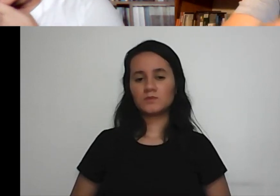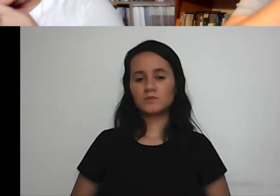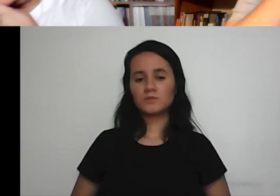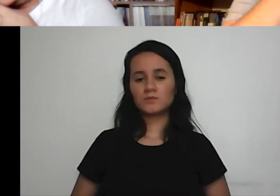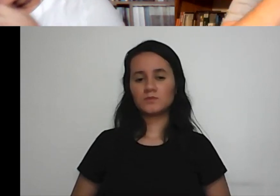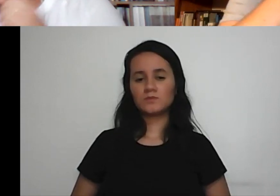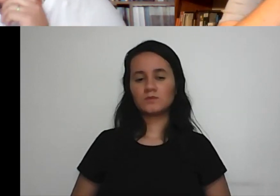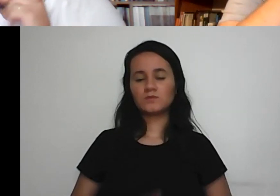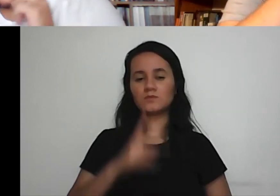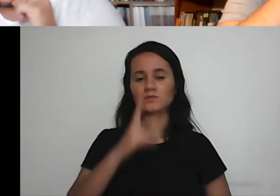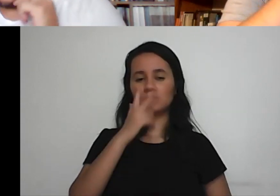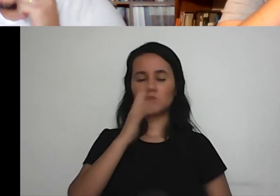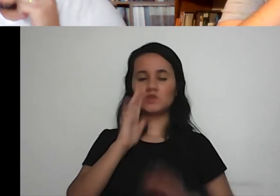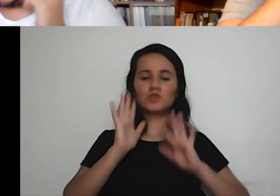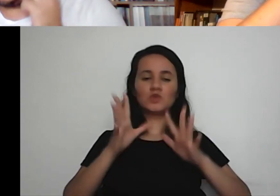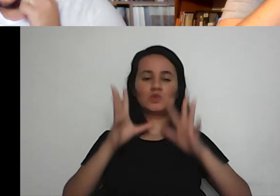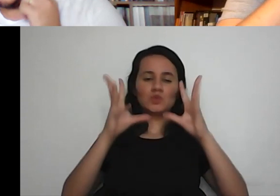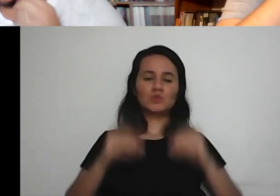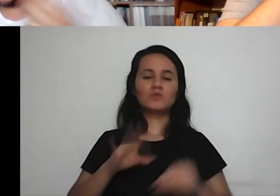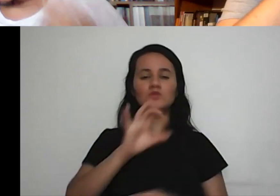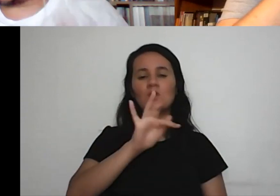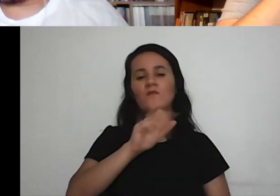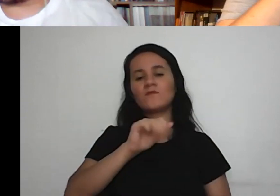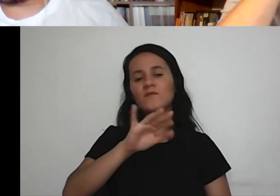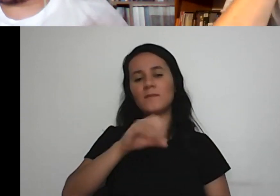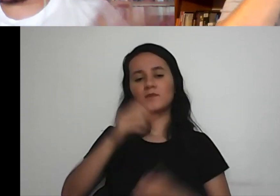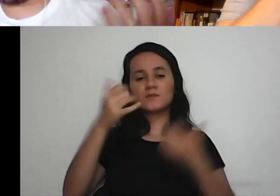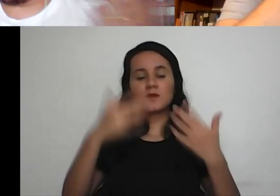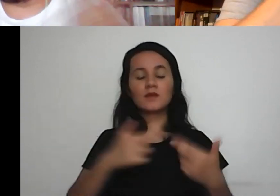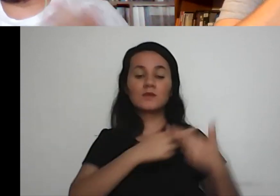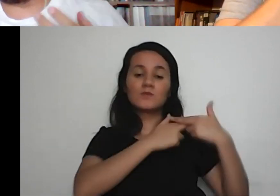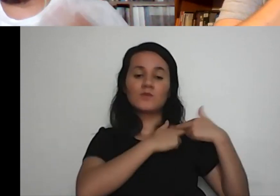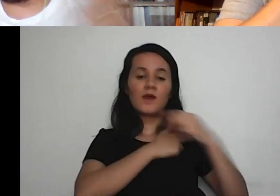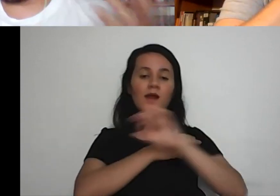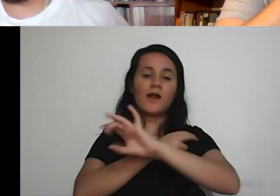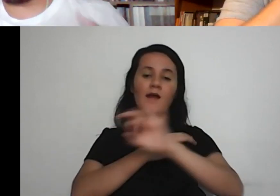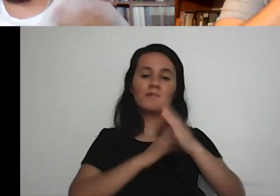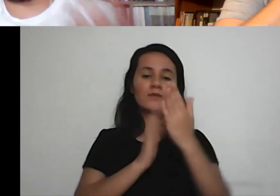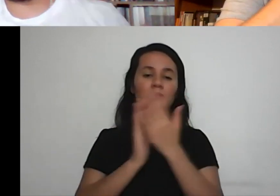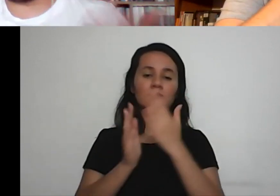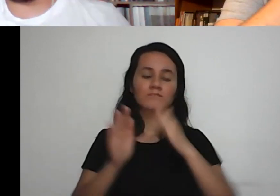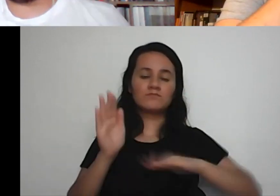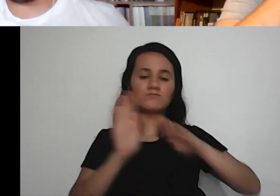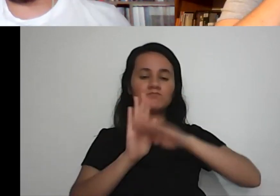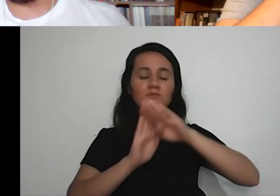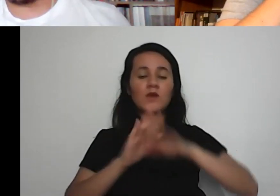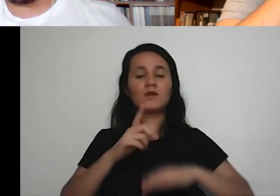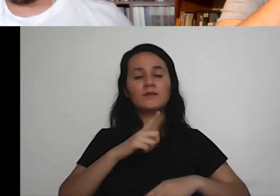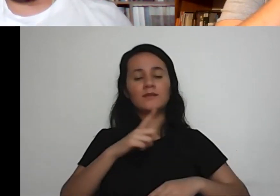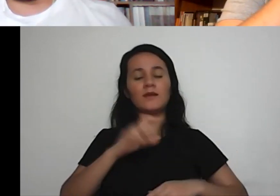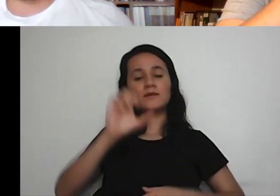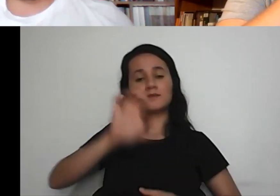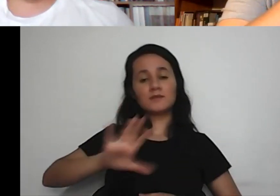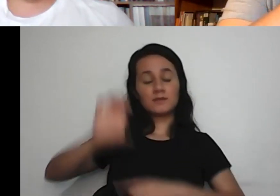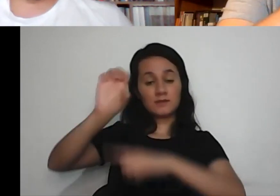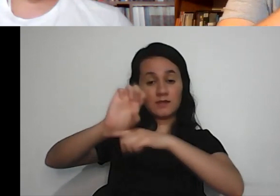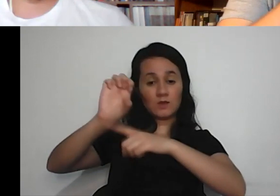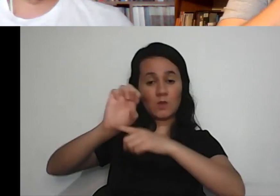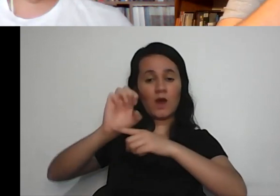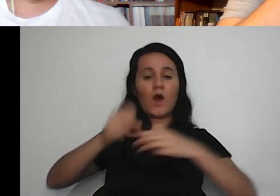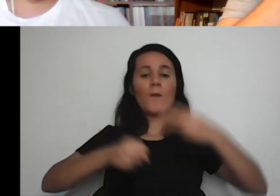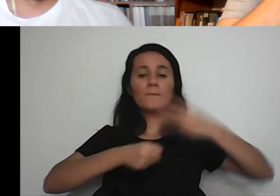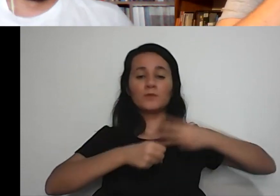eu acho que já tinha ido tudo, né? Só o Fábio que tinha falado, né, das responsabilidades de cada um dos níveis, estadual, municipal e federal, na proposta